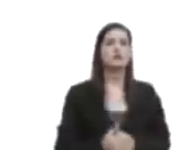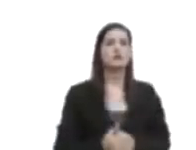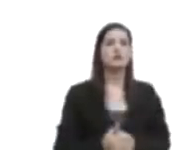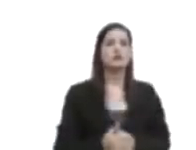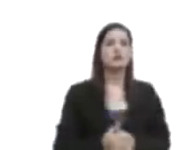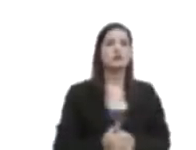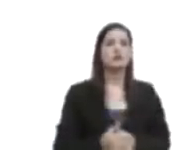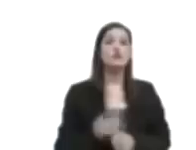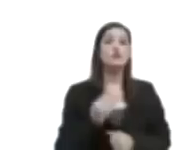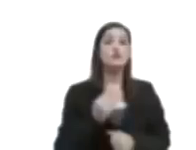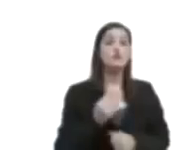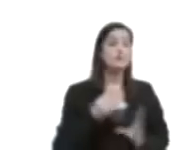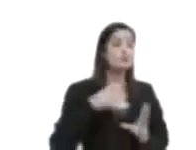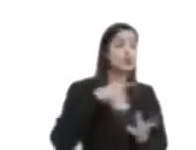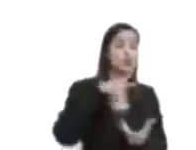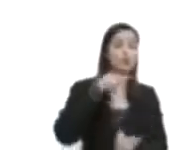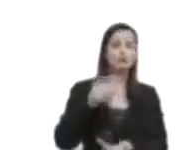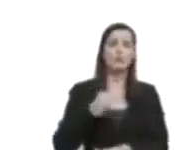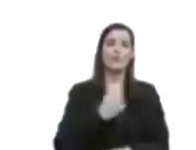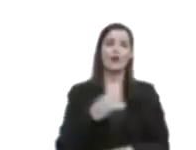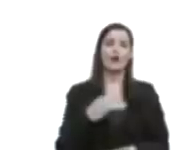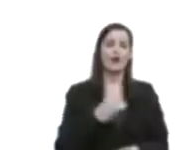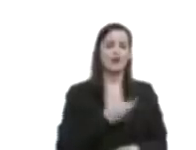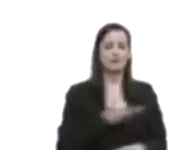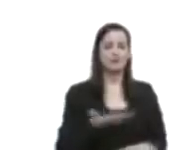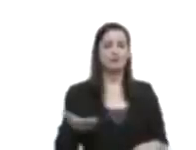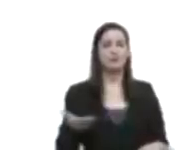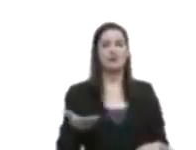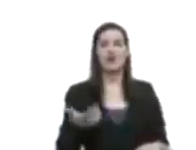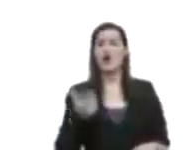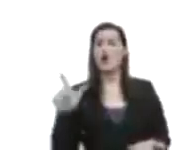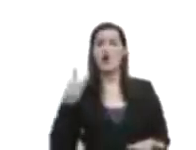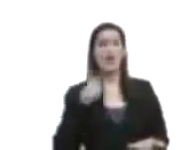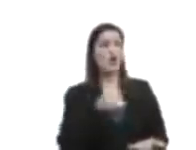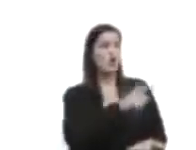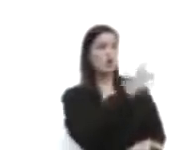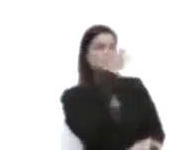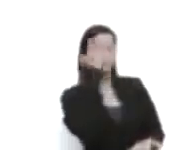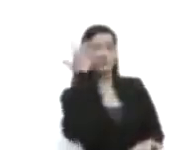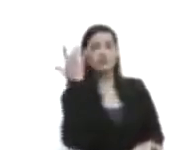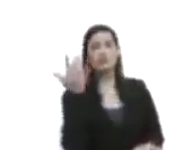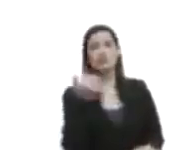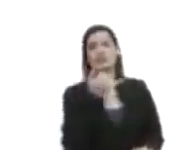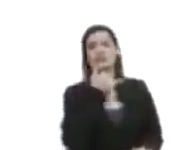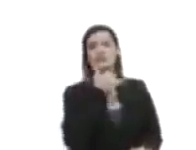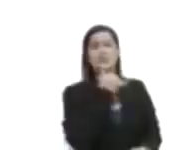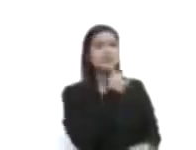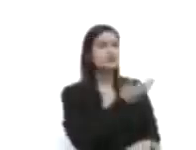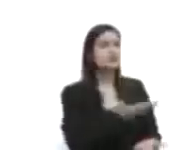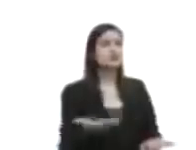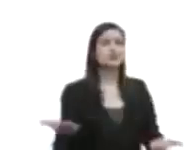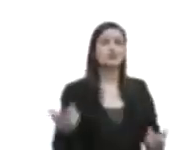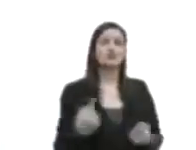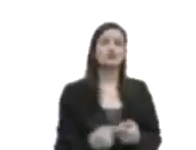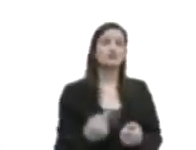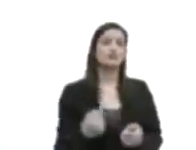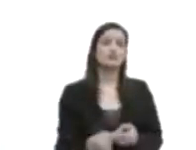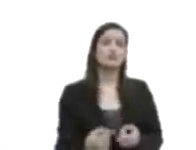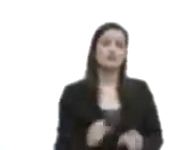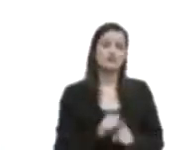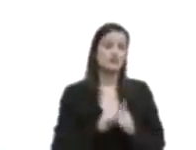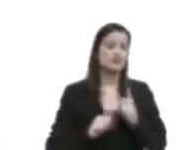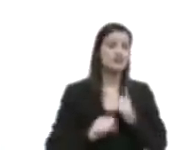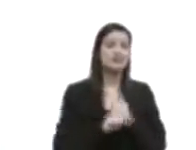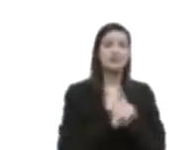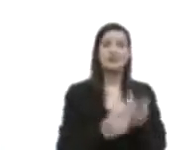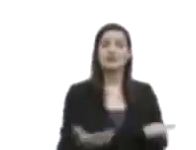É o que eu falei. É pela miséria alheia. É pela situação precária da nossa sociedade.